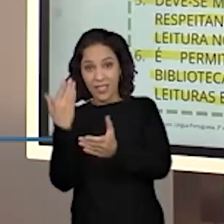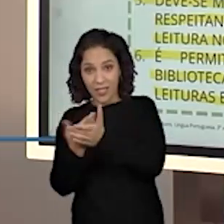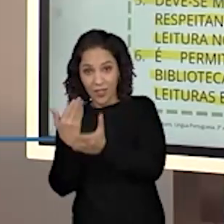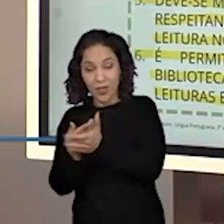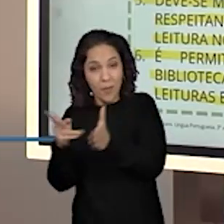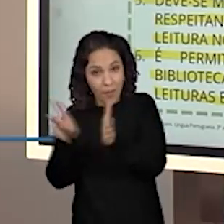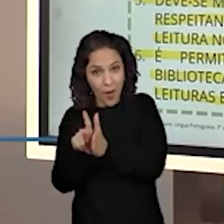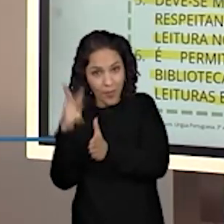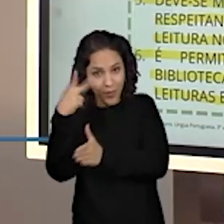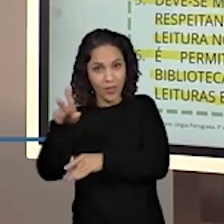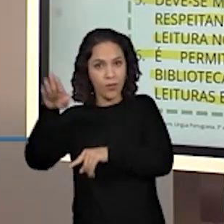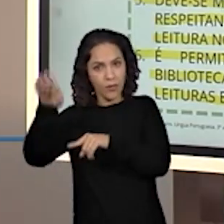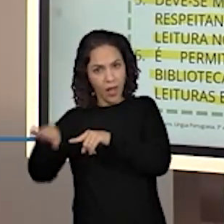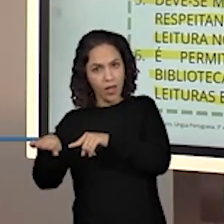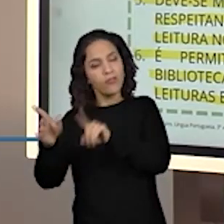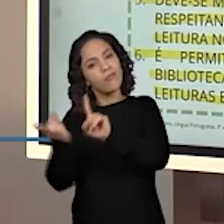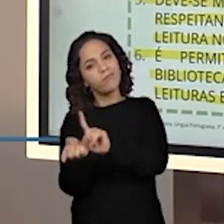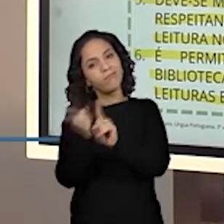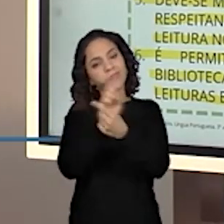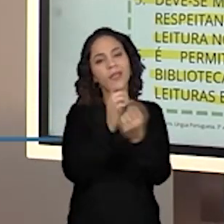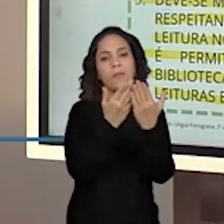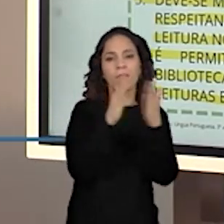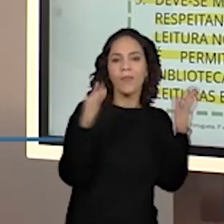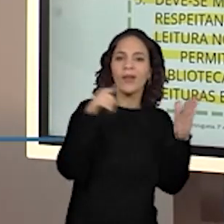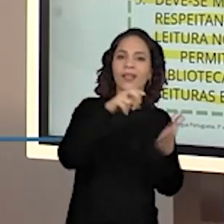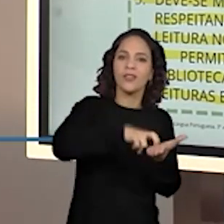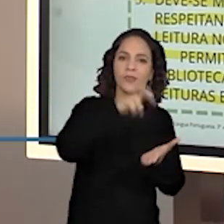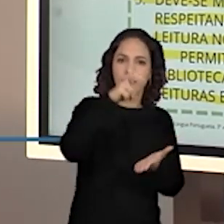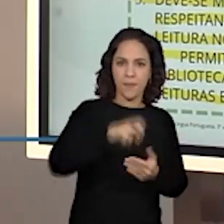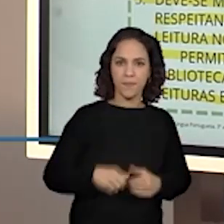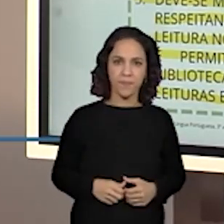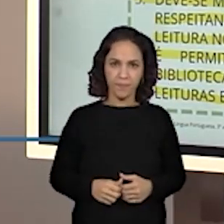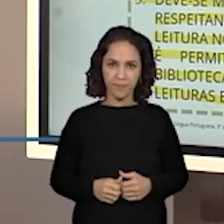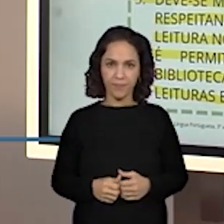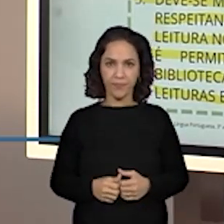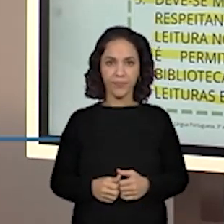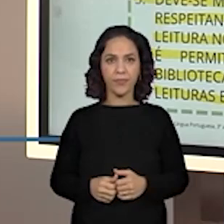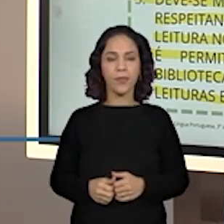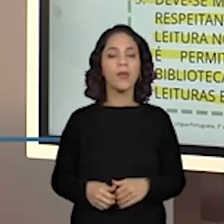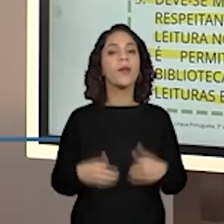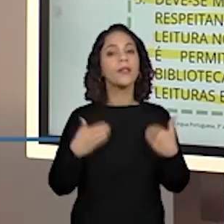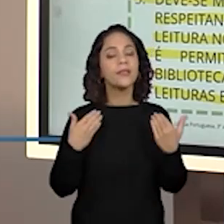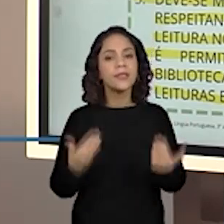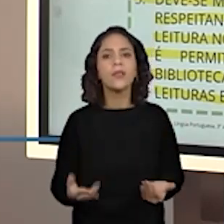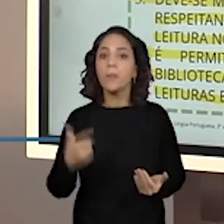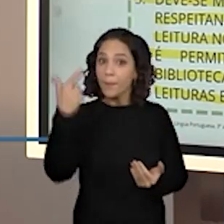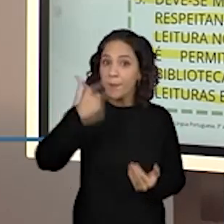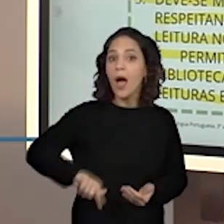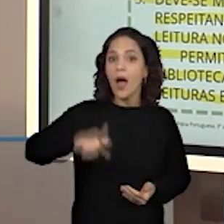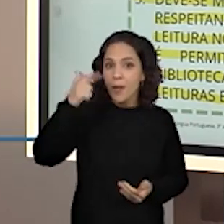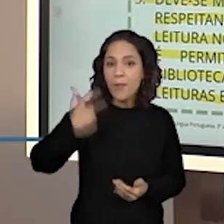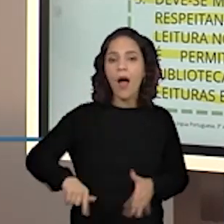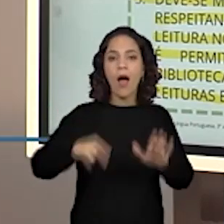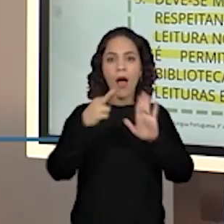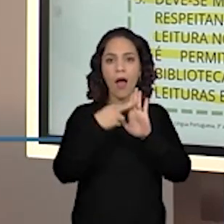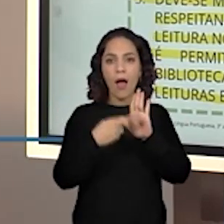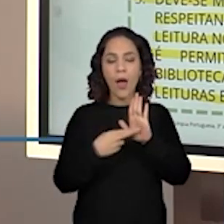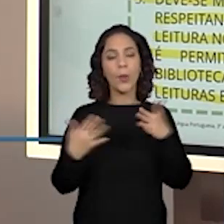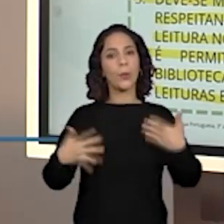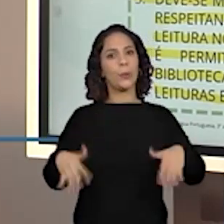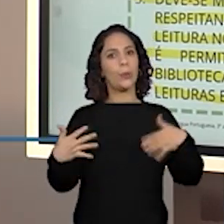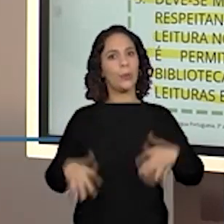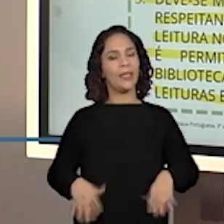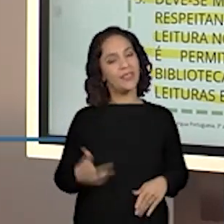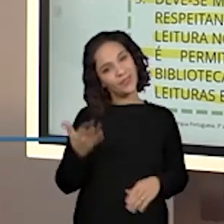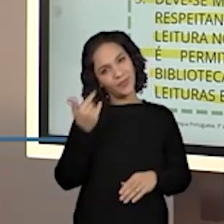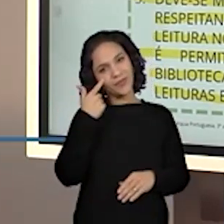manhã. Regras para a biblioteca conferidas, mas há mais regras neste regulamento.